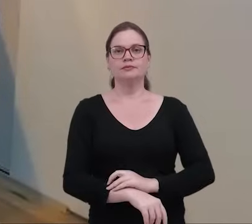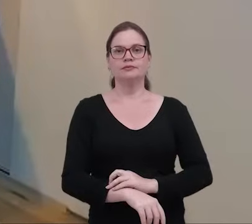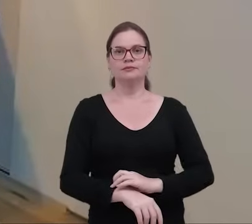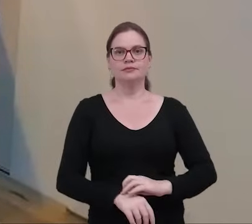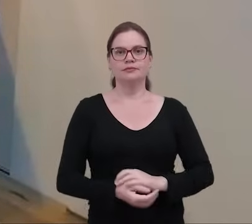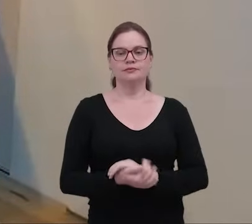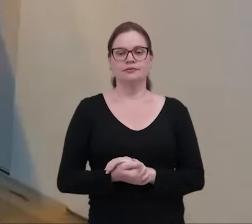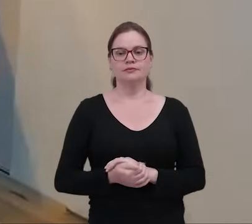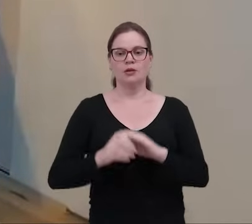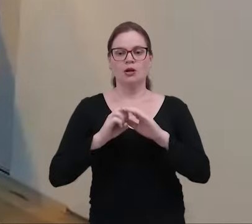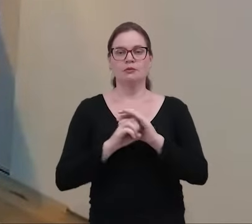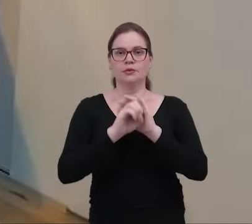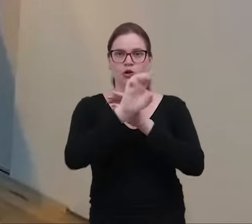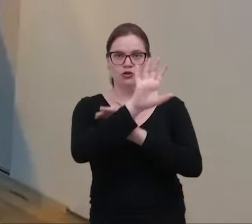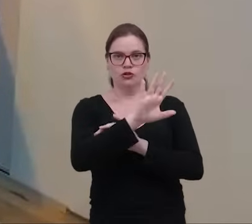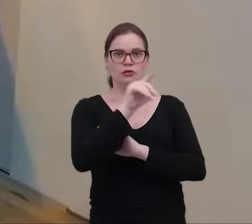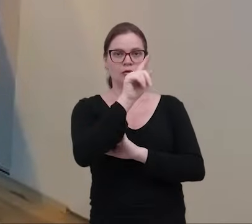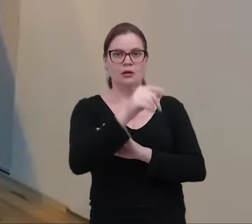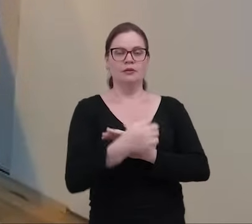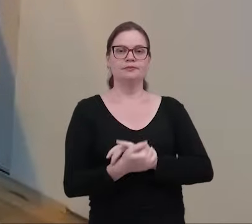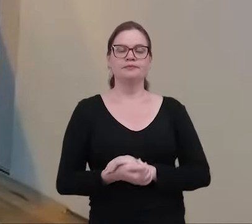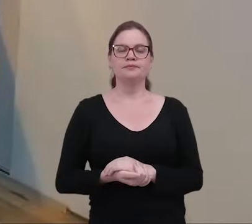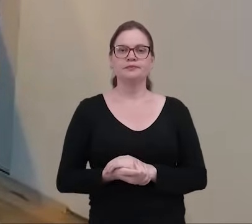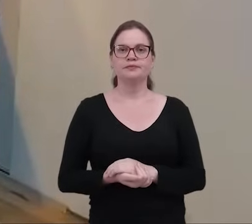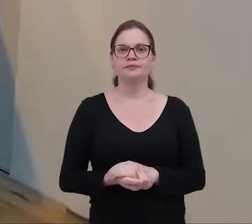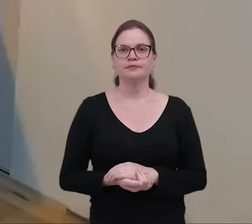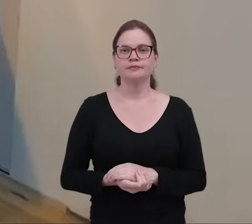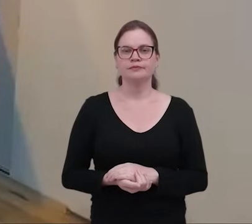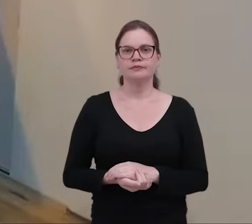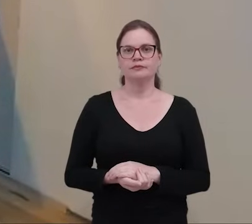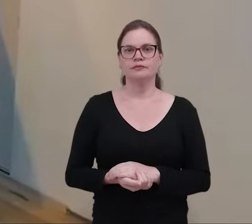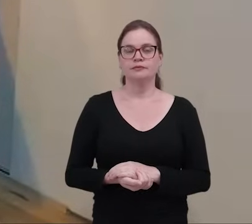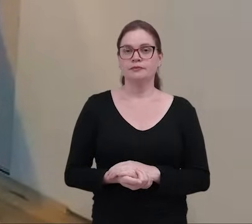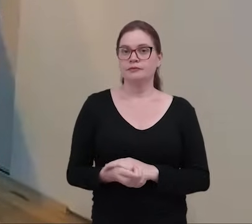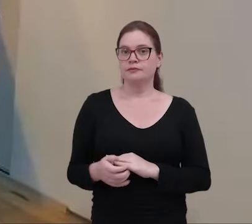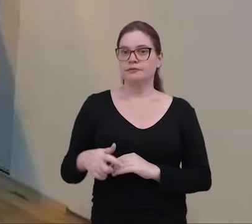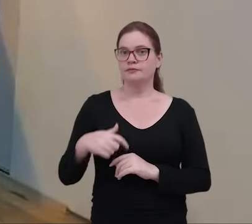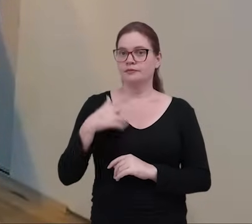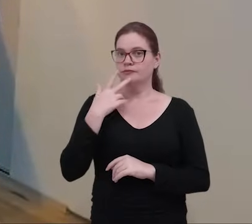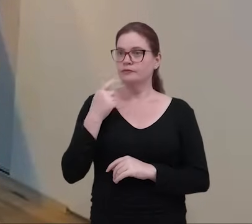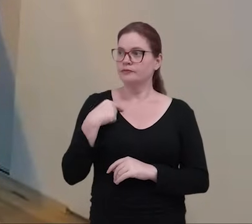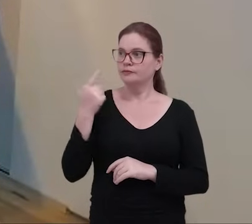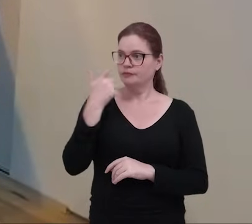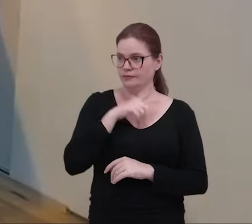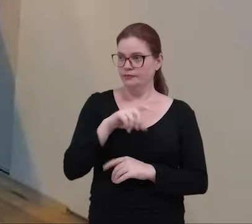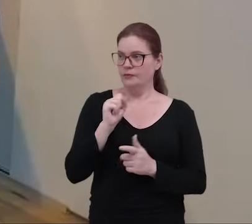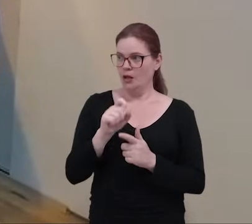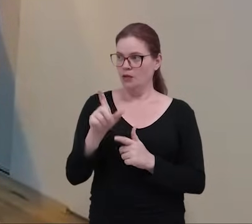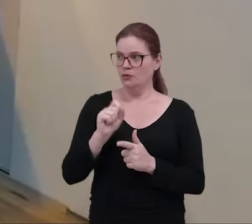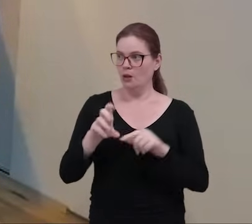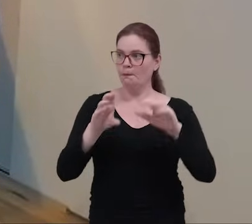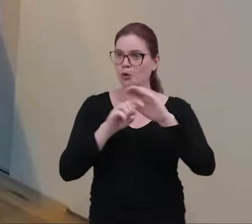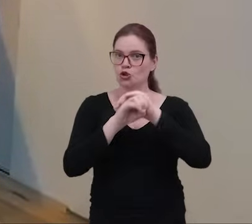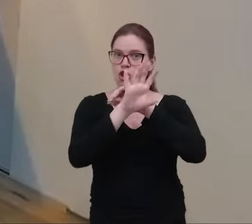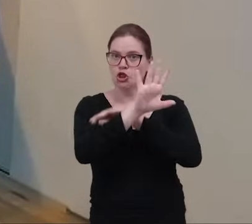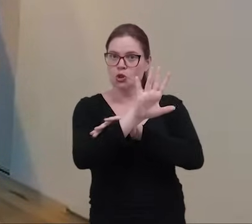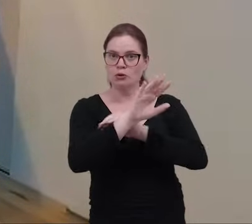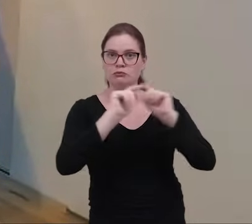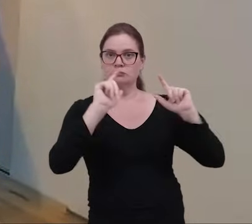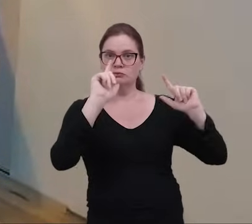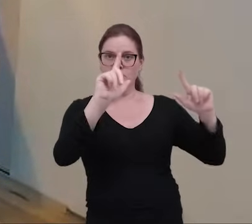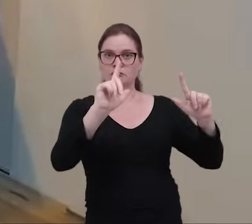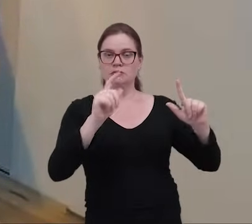Que ela chama de videobeam, lá um projetor, né? Que lá era chamado de videobeam. Ela me falou assim, olha, eu consegui alugar um